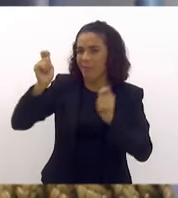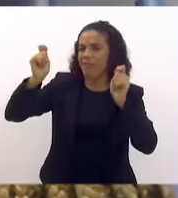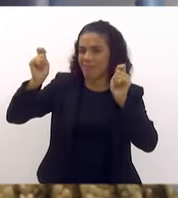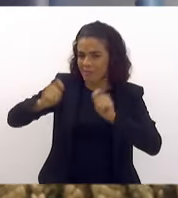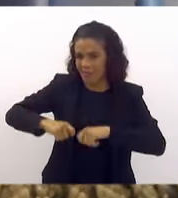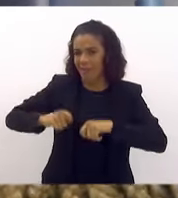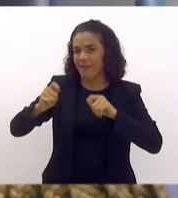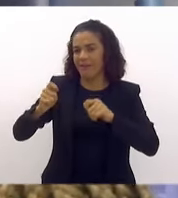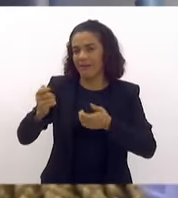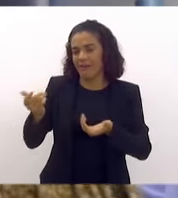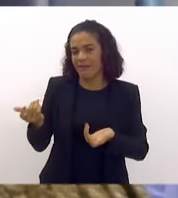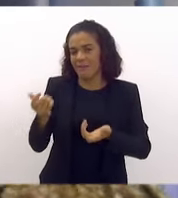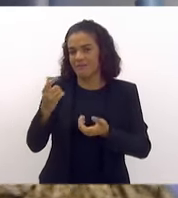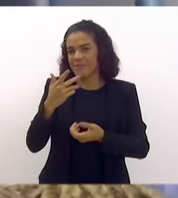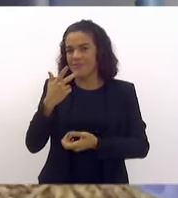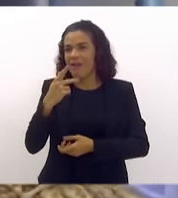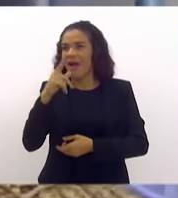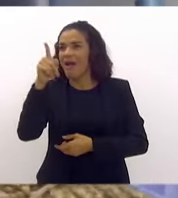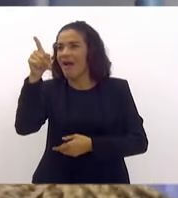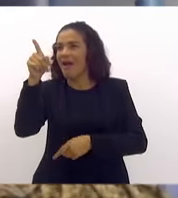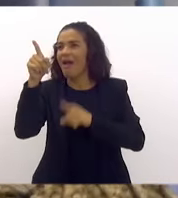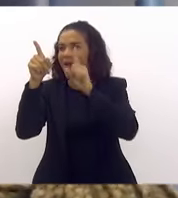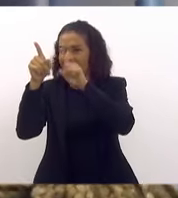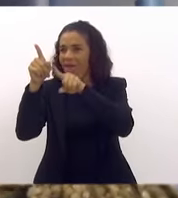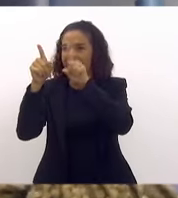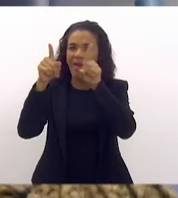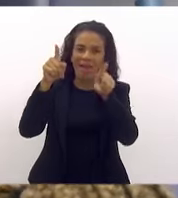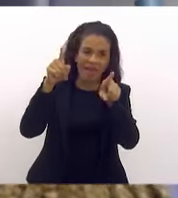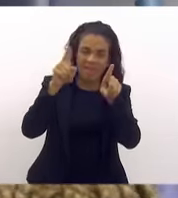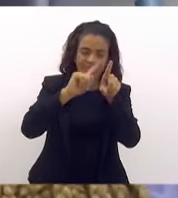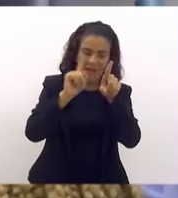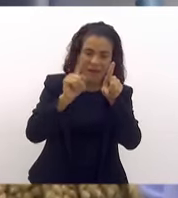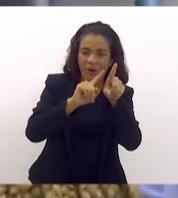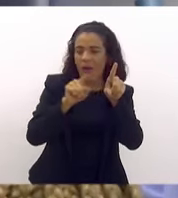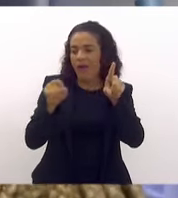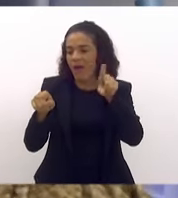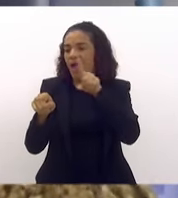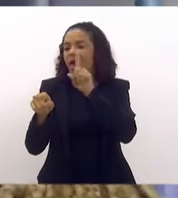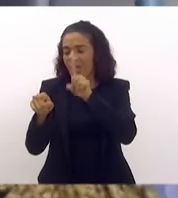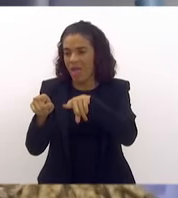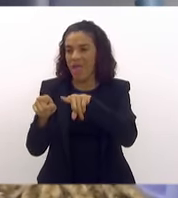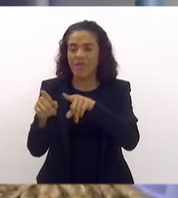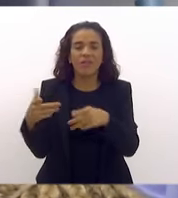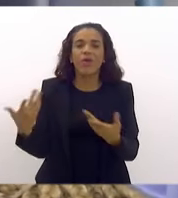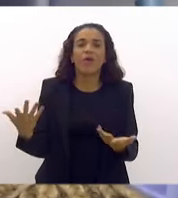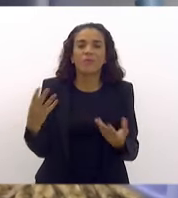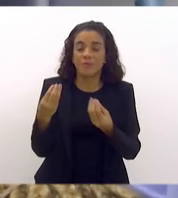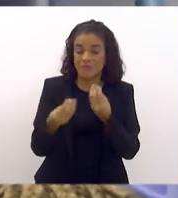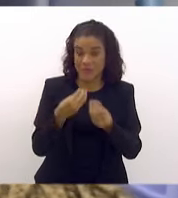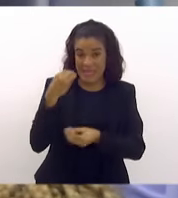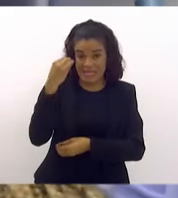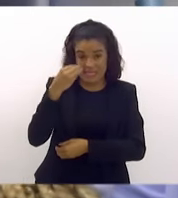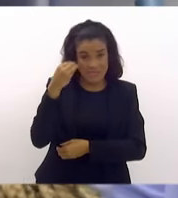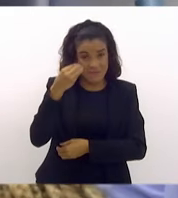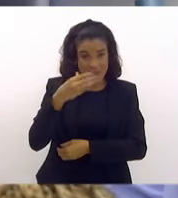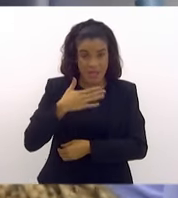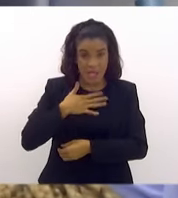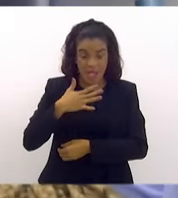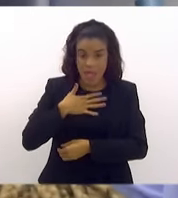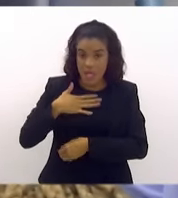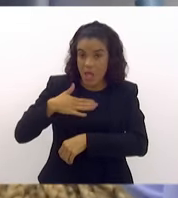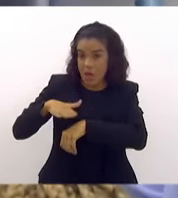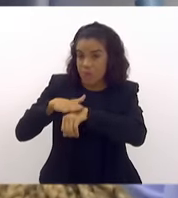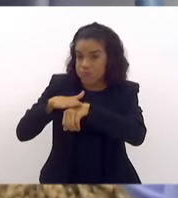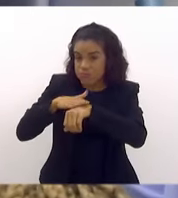de de aferir de fato então eu achei essa experiência pela qual eu passei